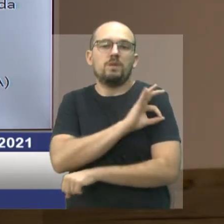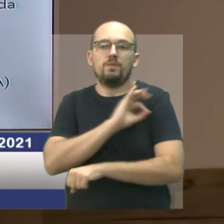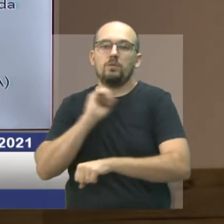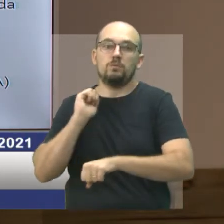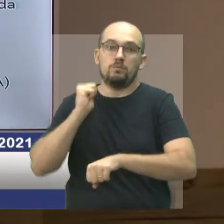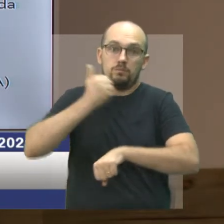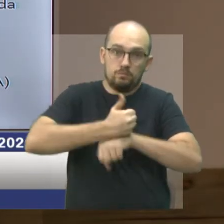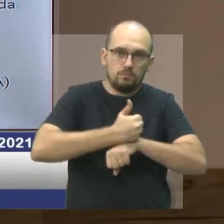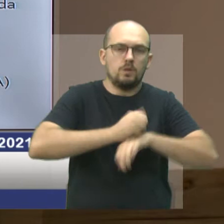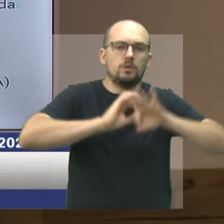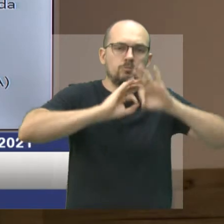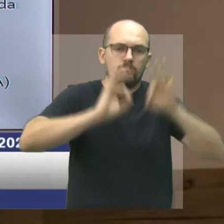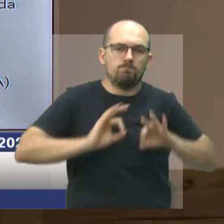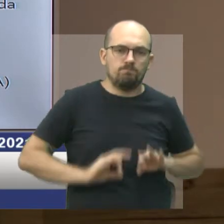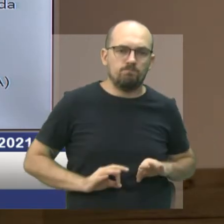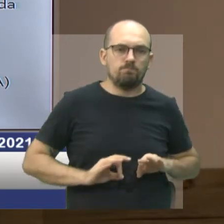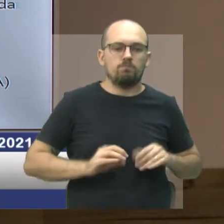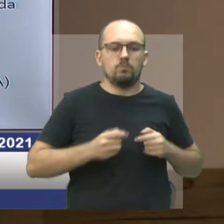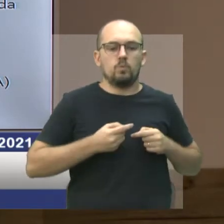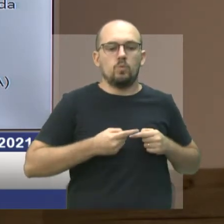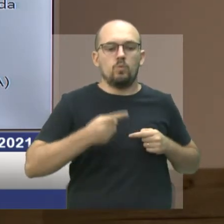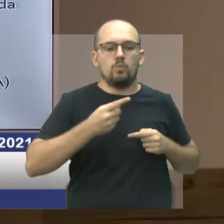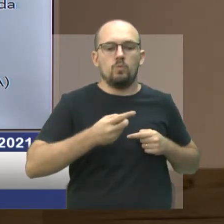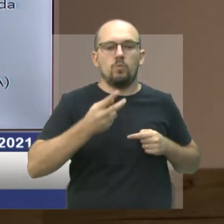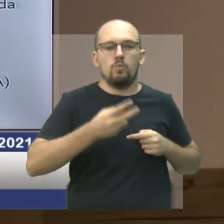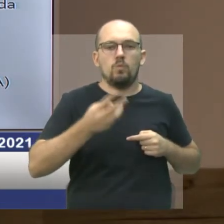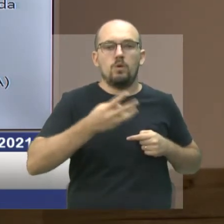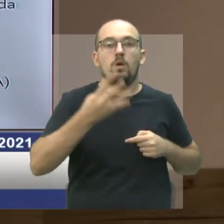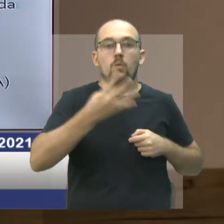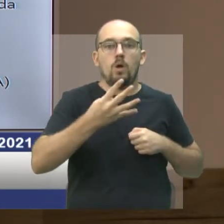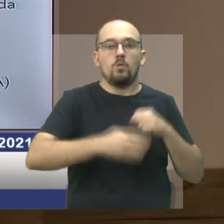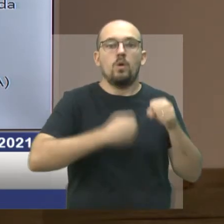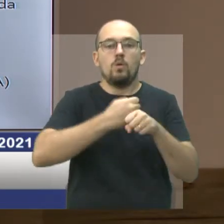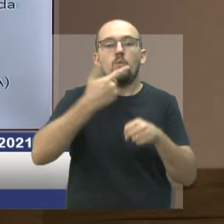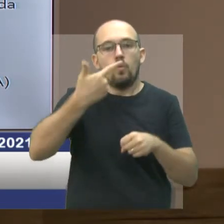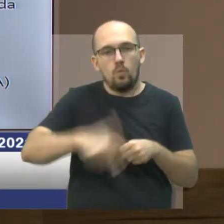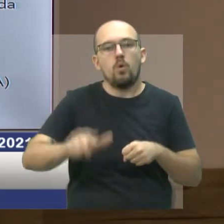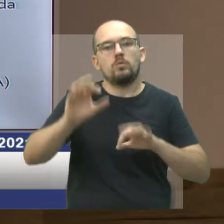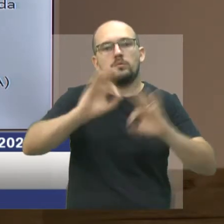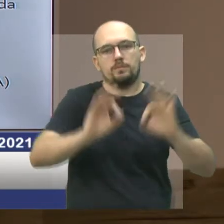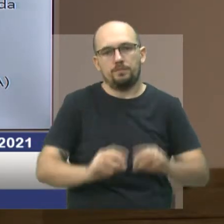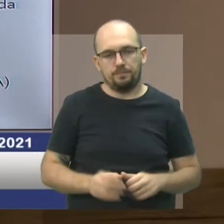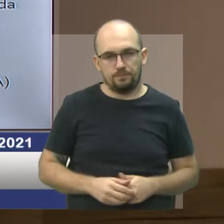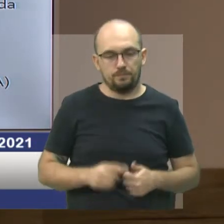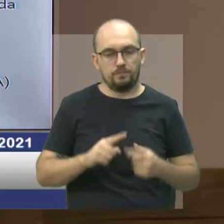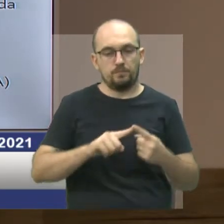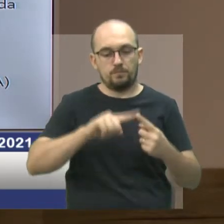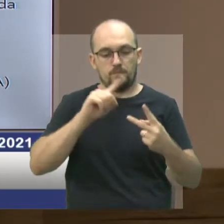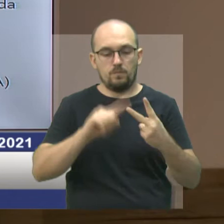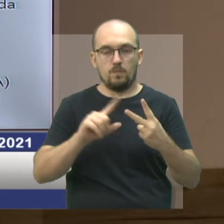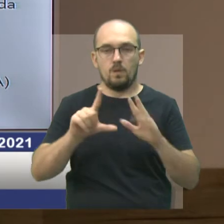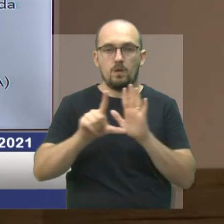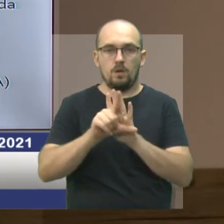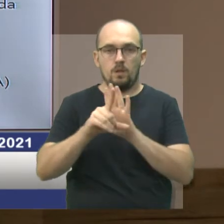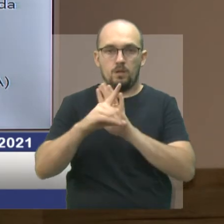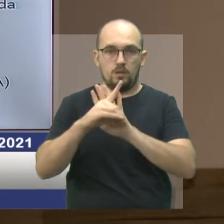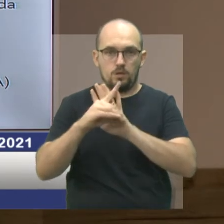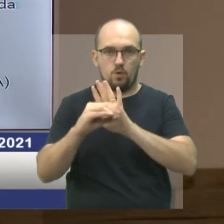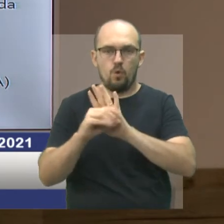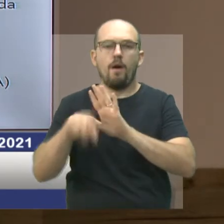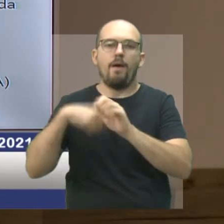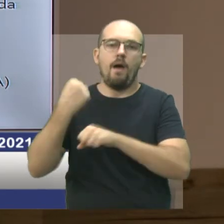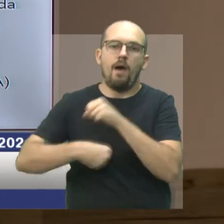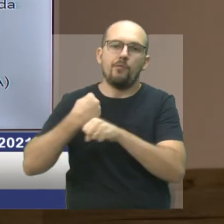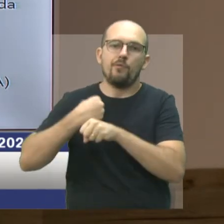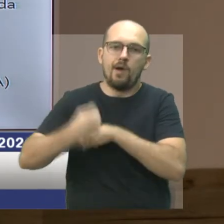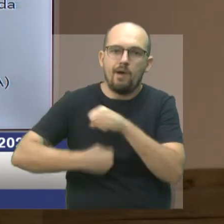prefeito. A LDO, que é a Lei de Diretrizes Orçamentárias, que é feita anualmente, e a LOA, que é a Lei